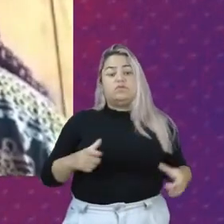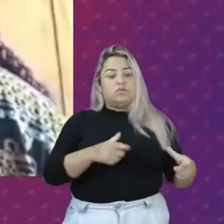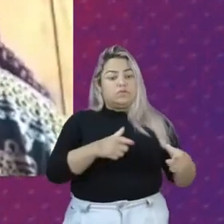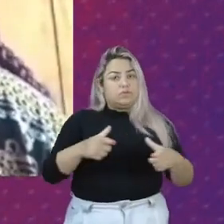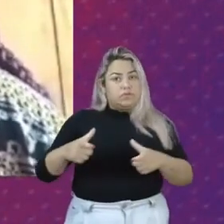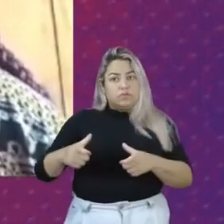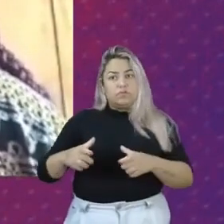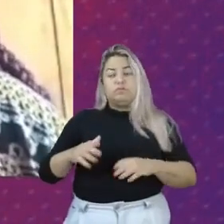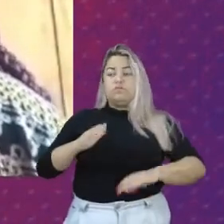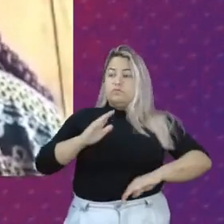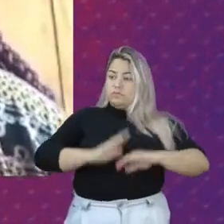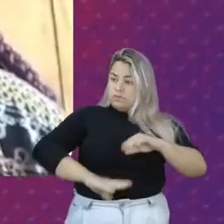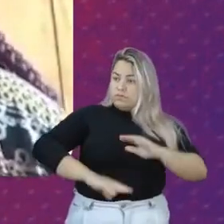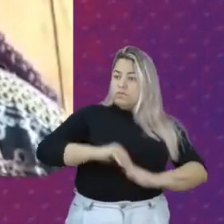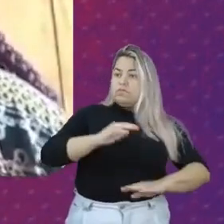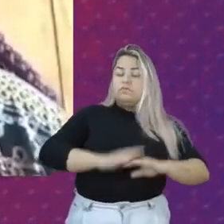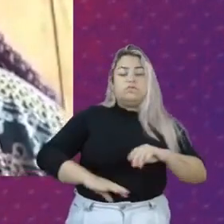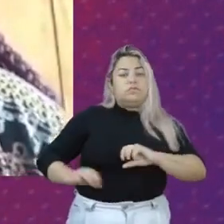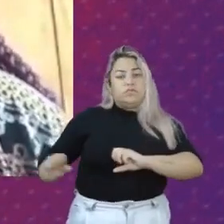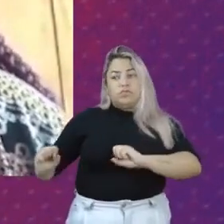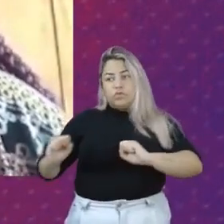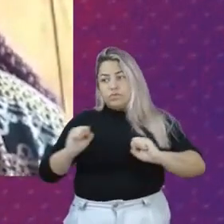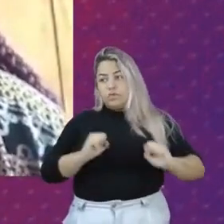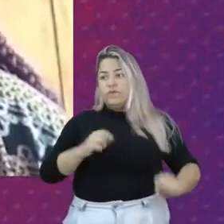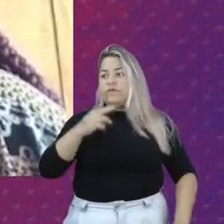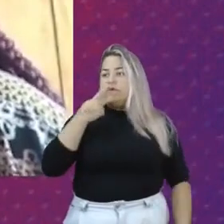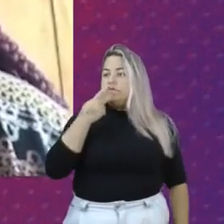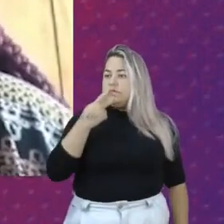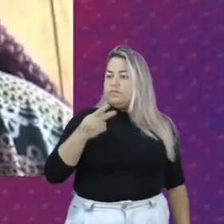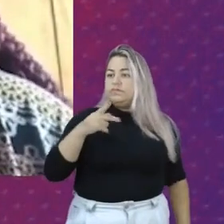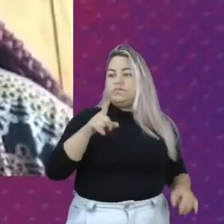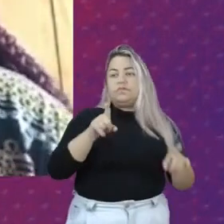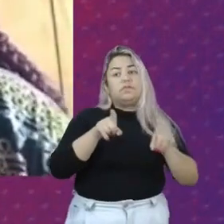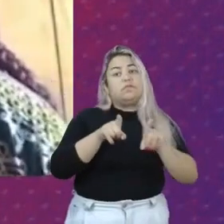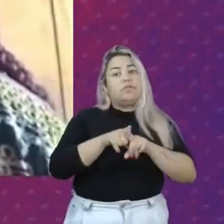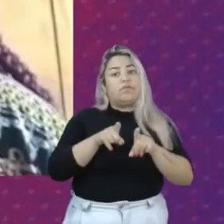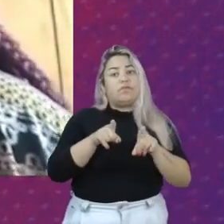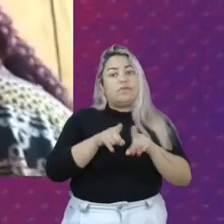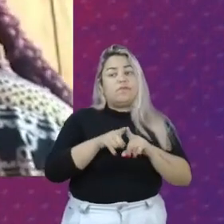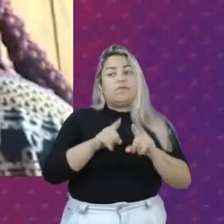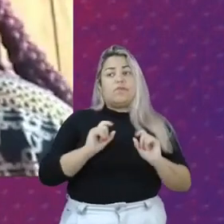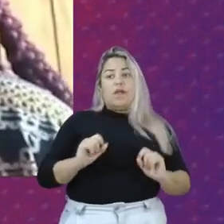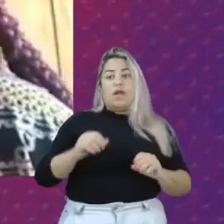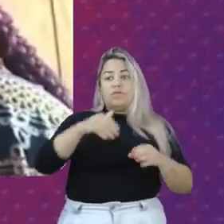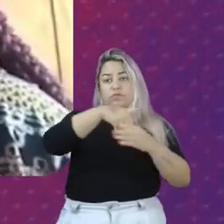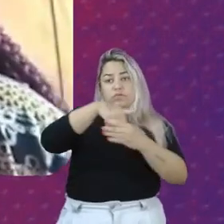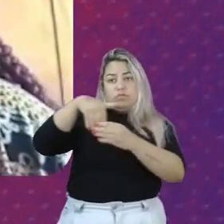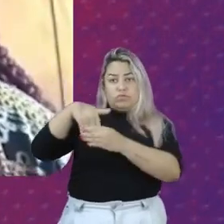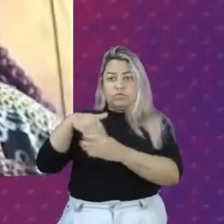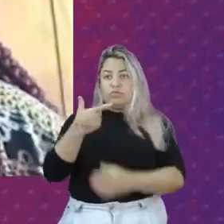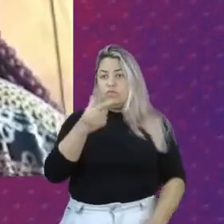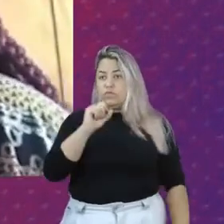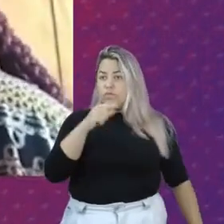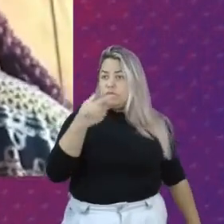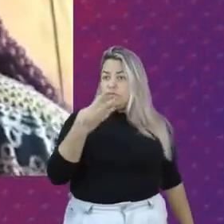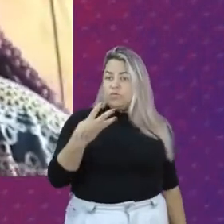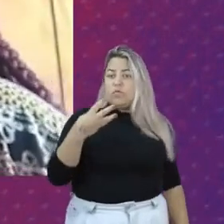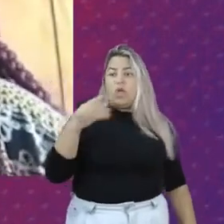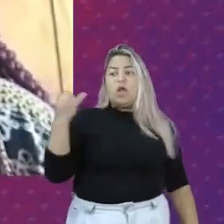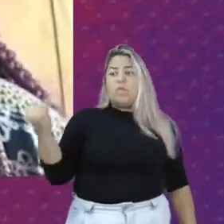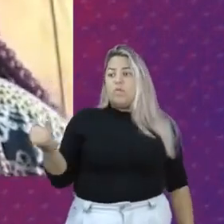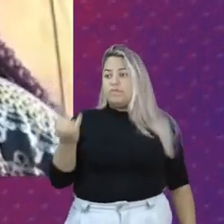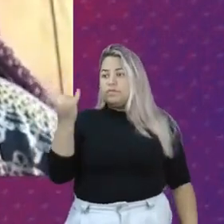espaços de protagonismo e de poder. Falamos muito sobre as eleições de 2024, a